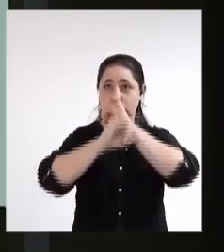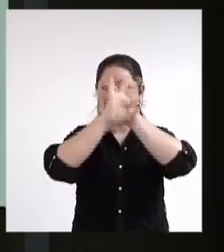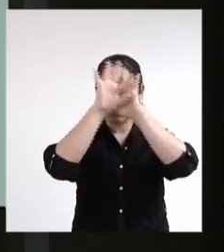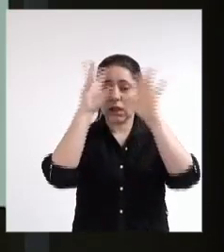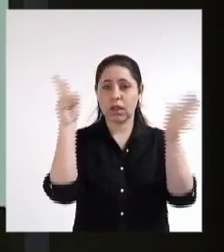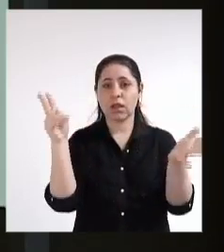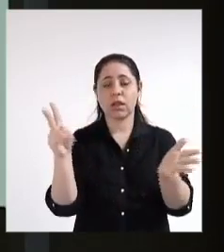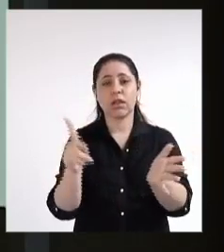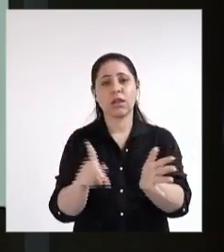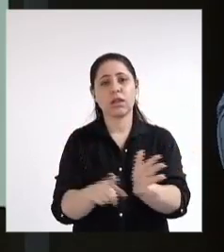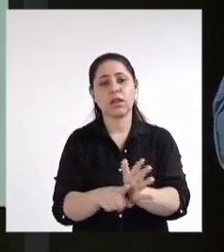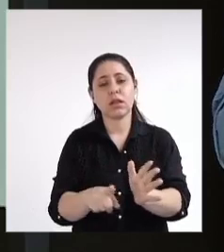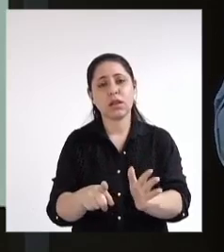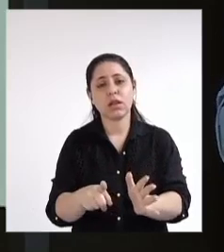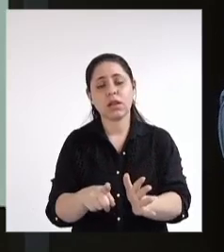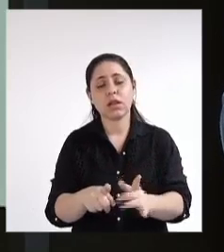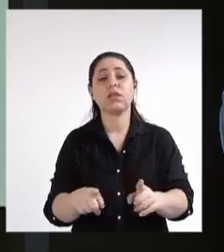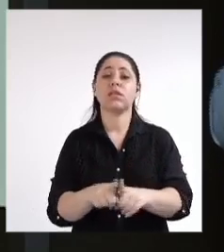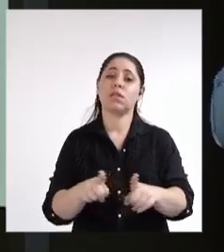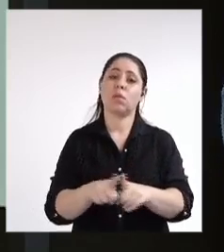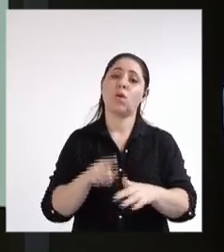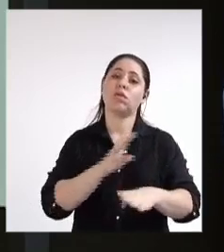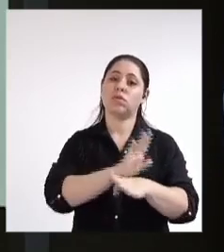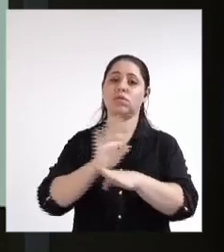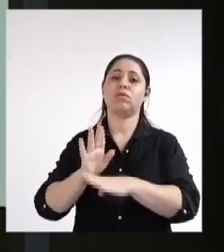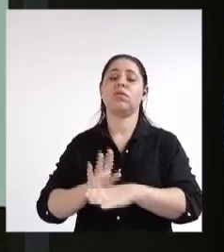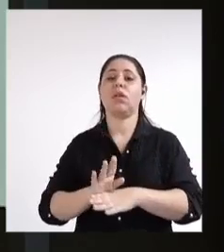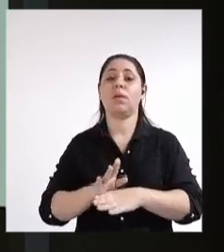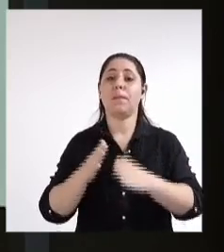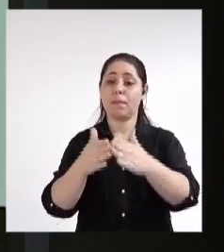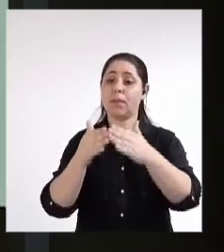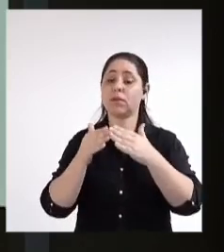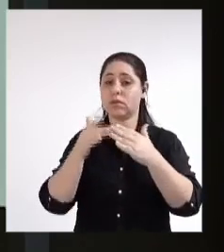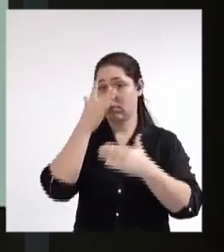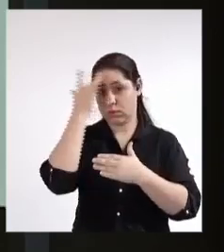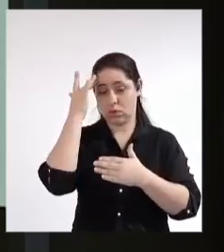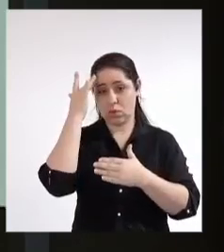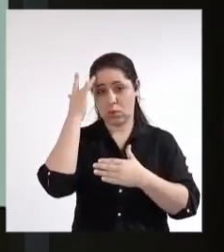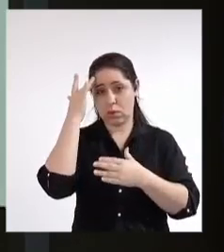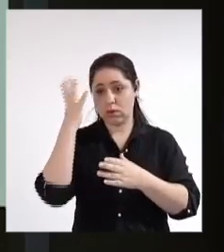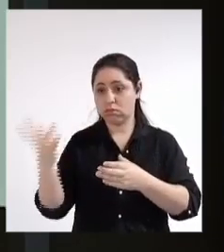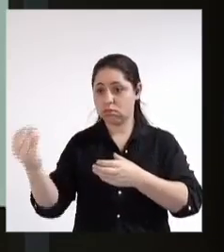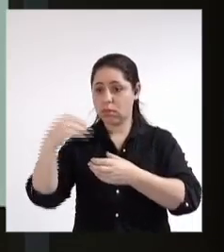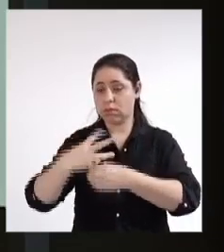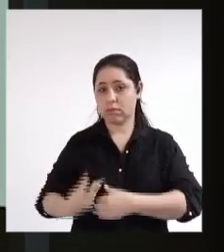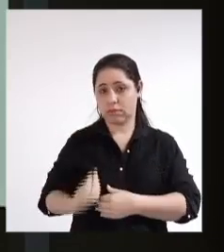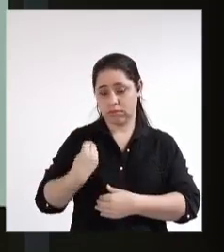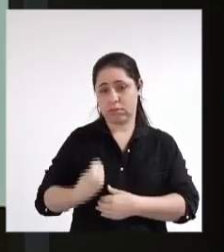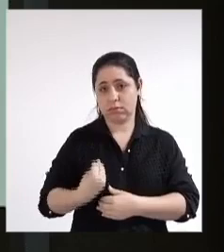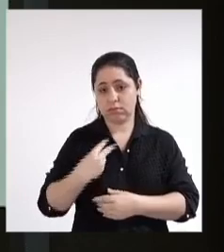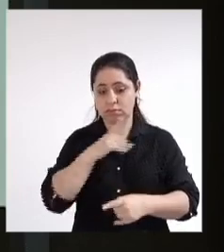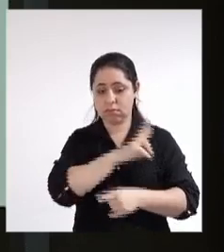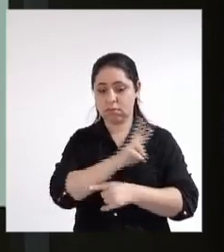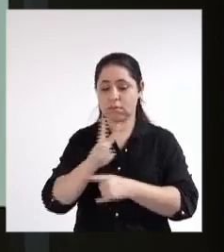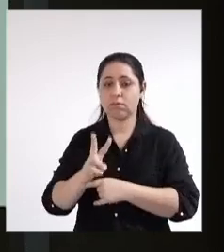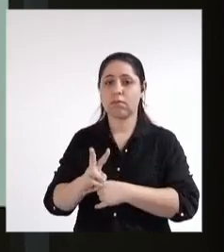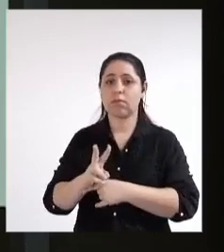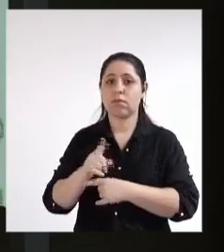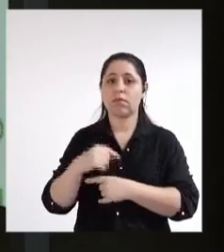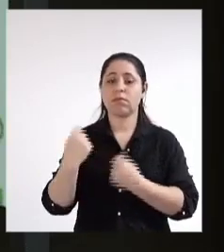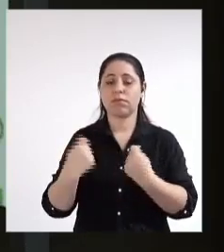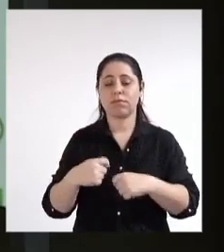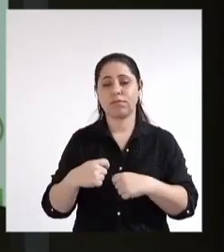ser também cooperativo nós pedimos para que as pessoas que se envolvam unidade de conservação sejam dessa forma isso é